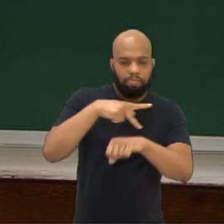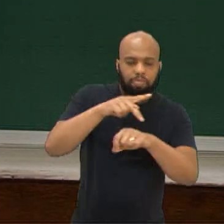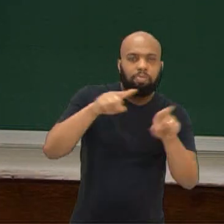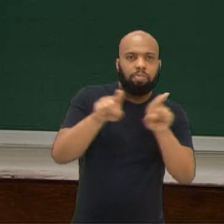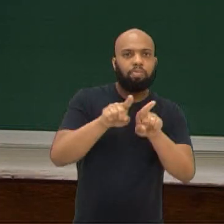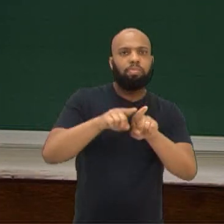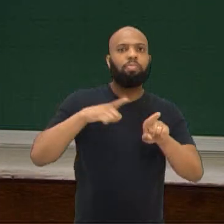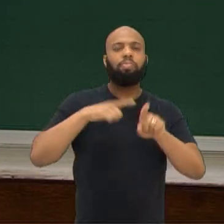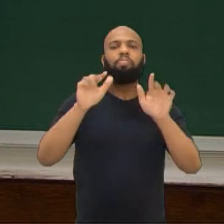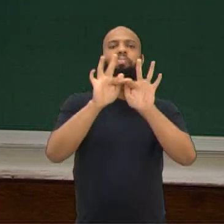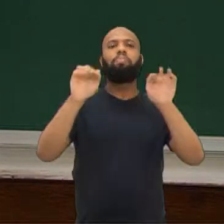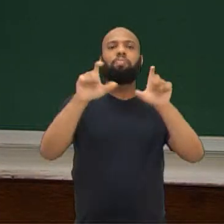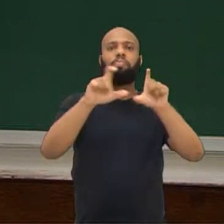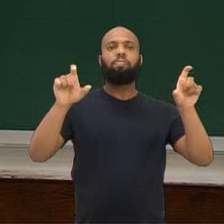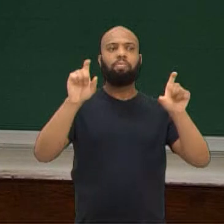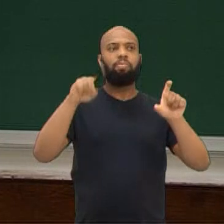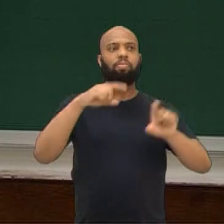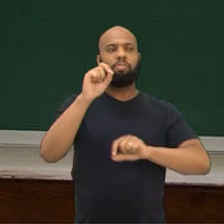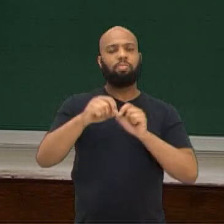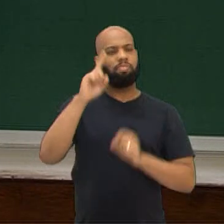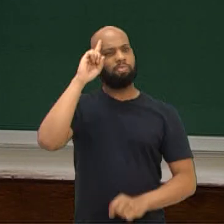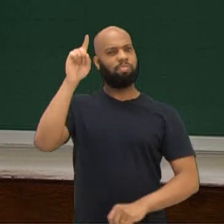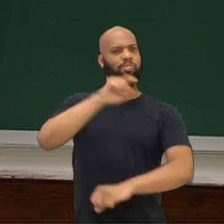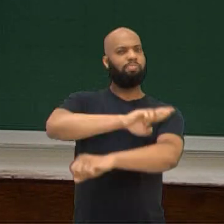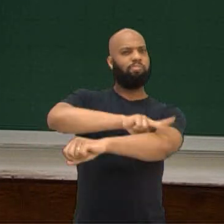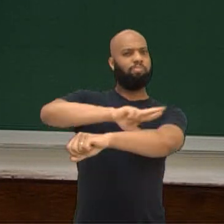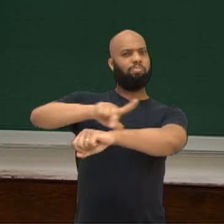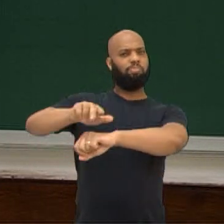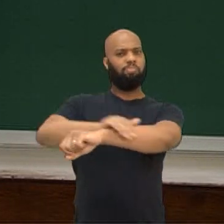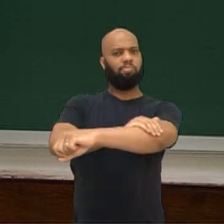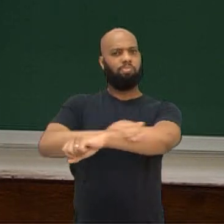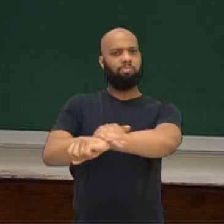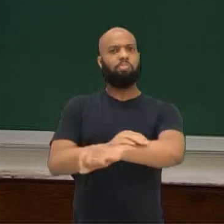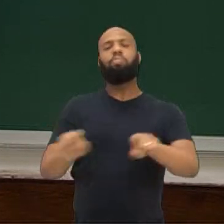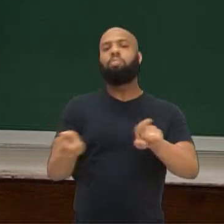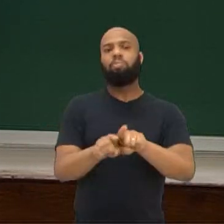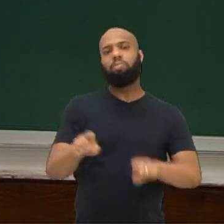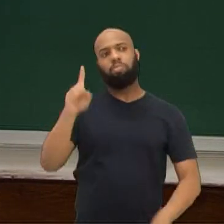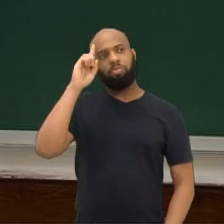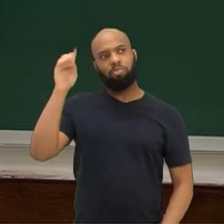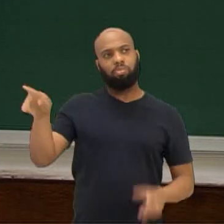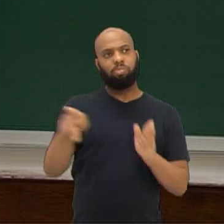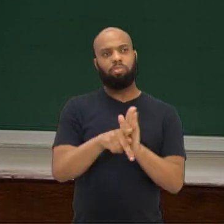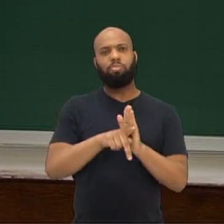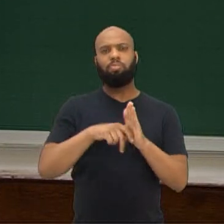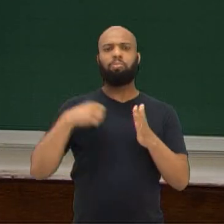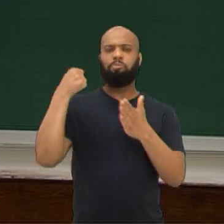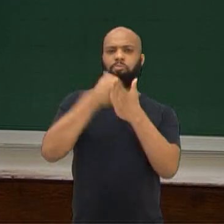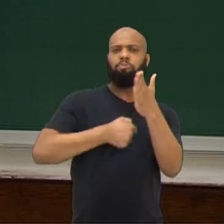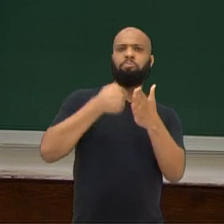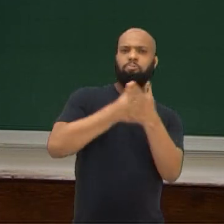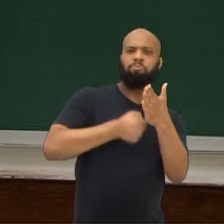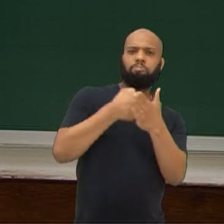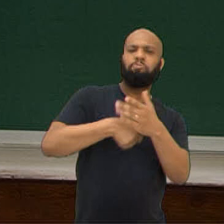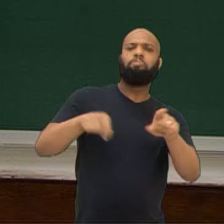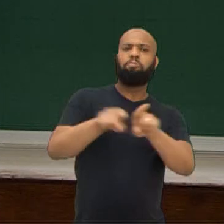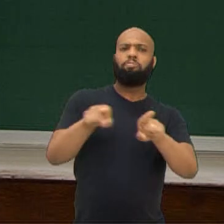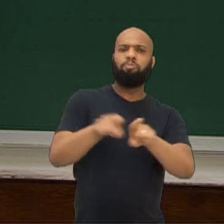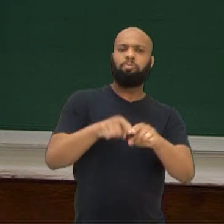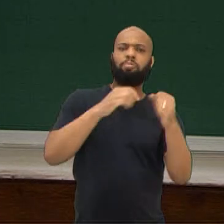dessa expressão. Dia da Raça, el Dia de la Resistência e outros nomes aí